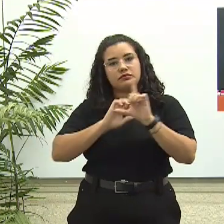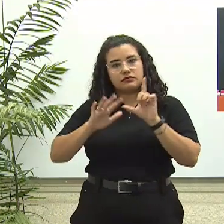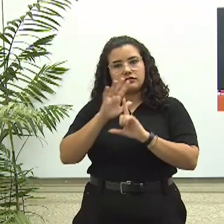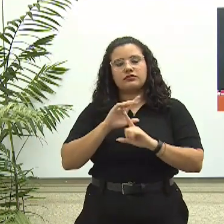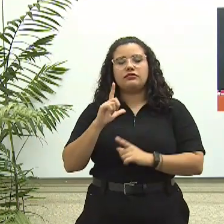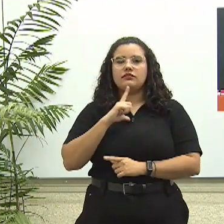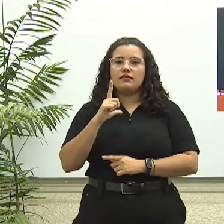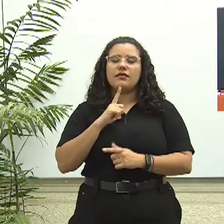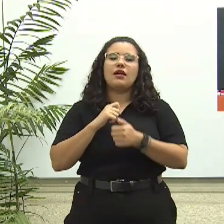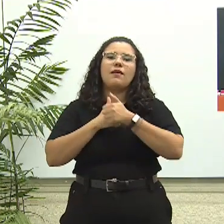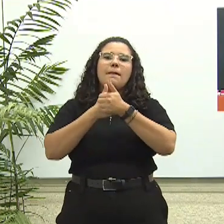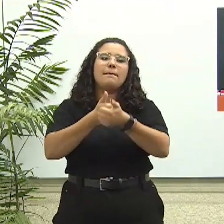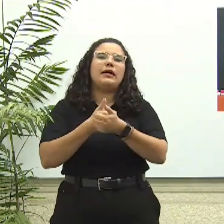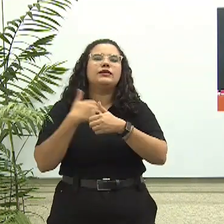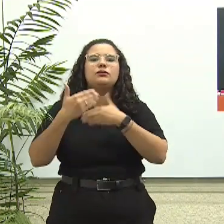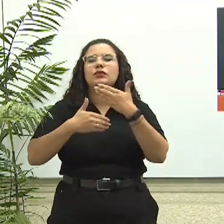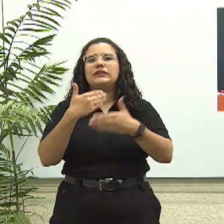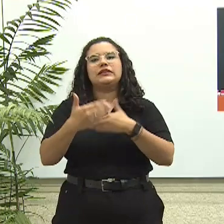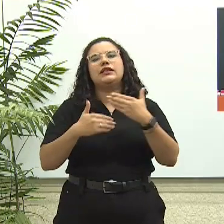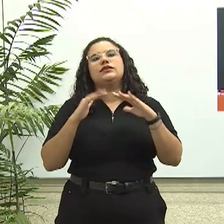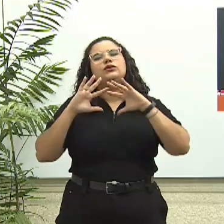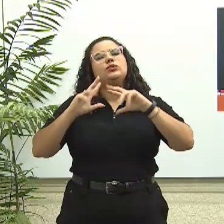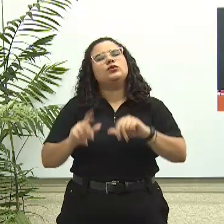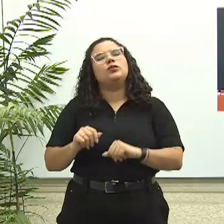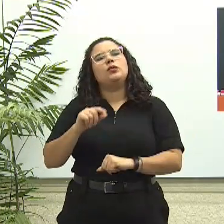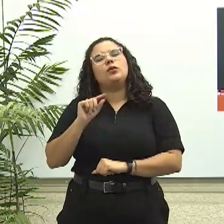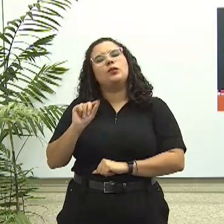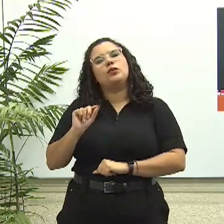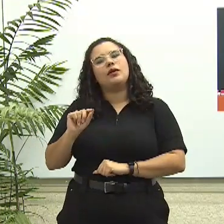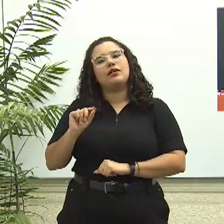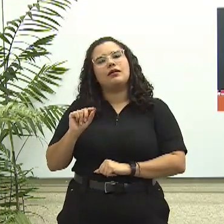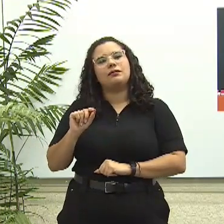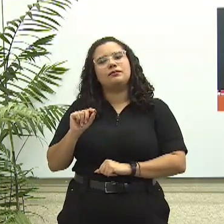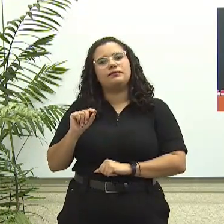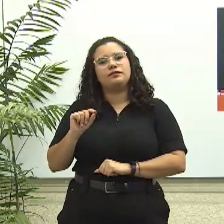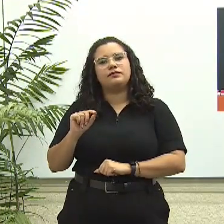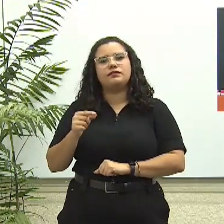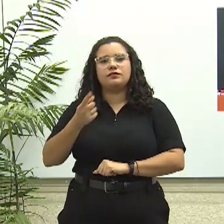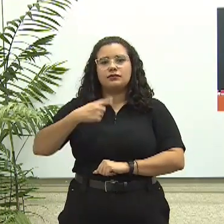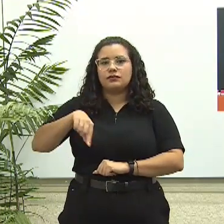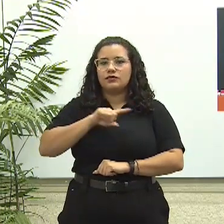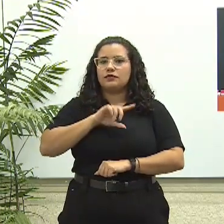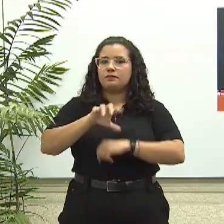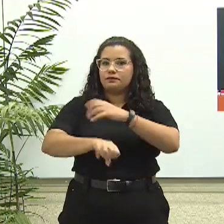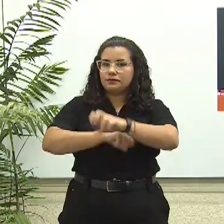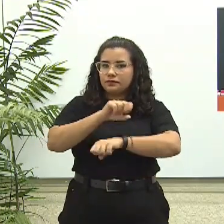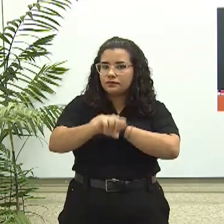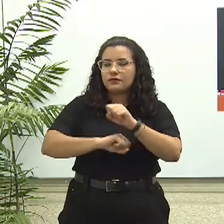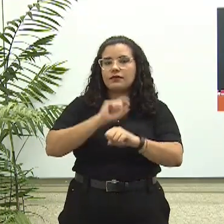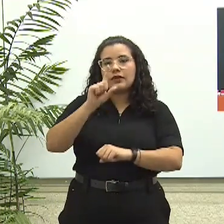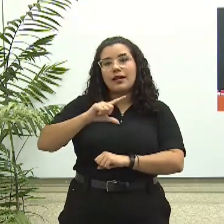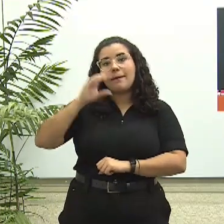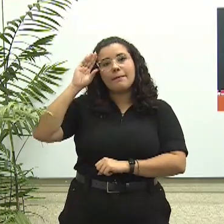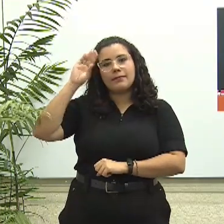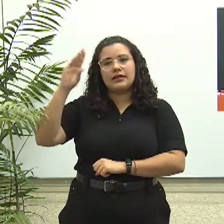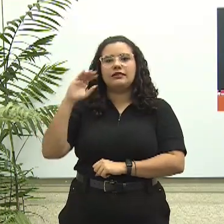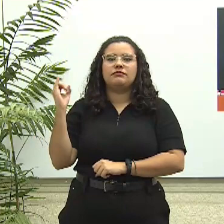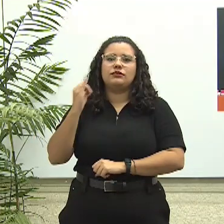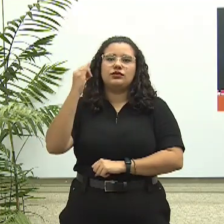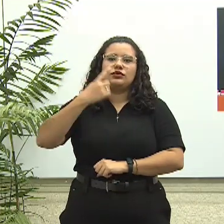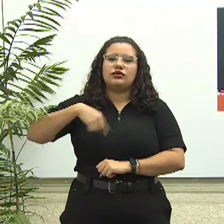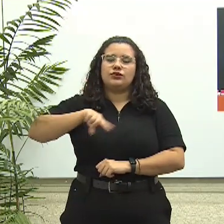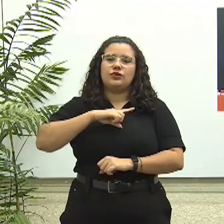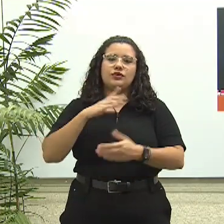acompanhada de todo esse processo que nós puxamos né Eh fundamentamos nosso livro